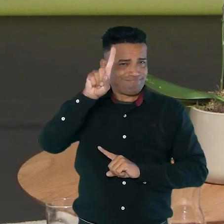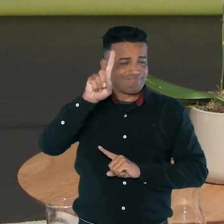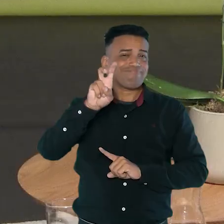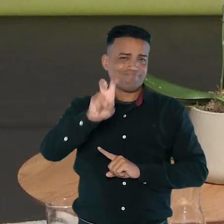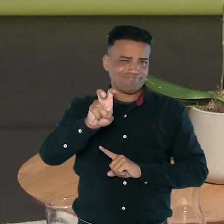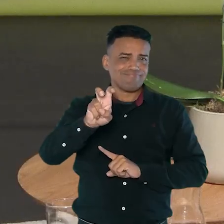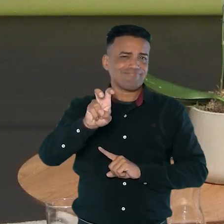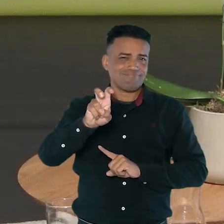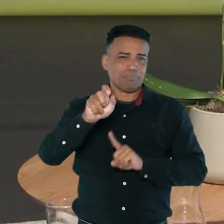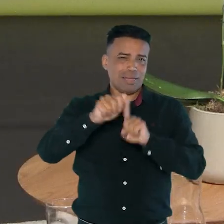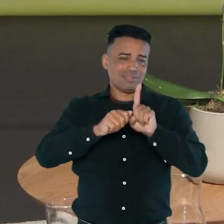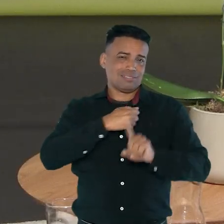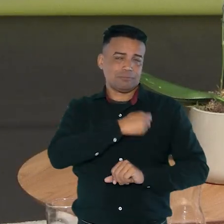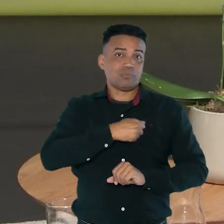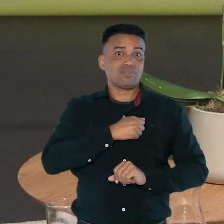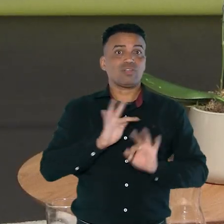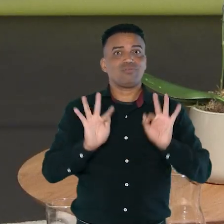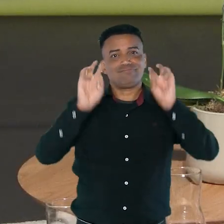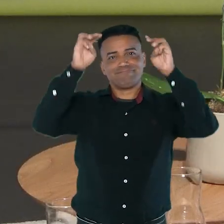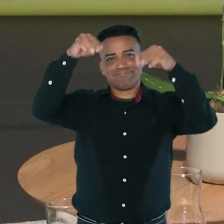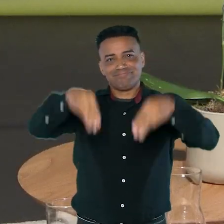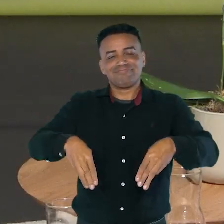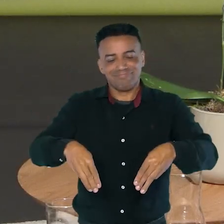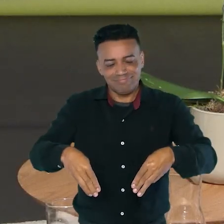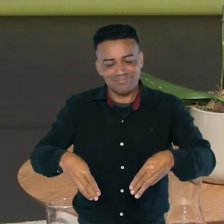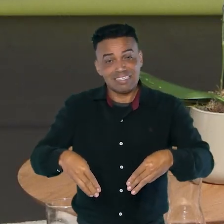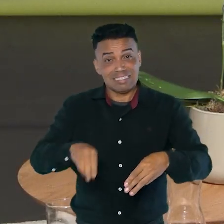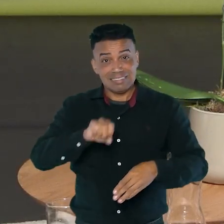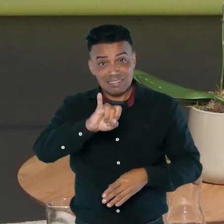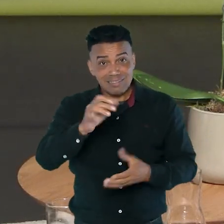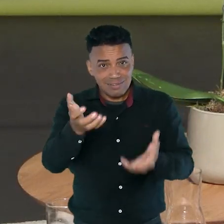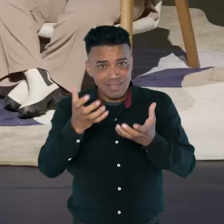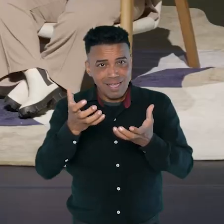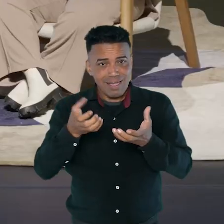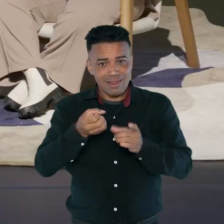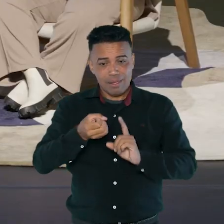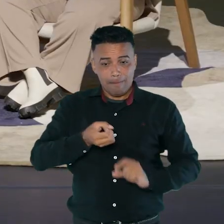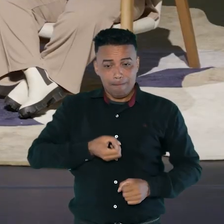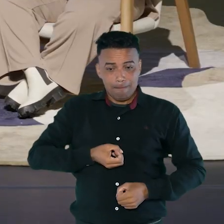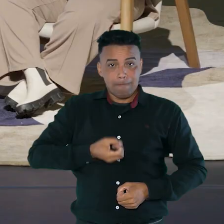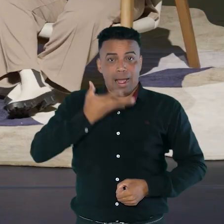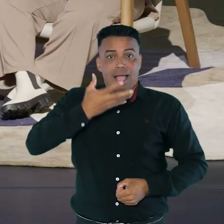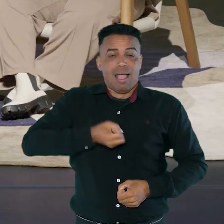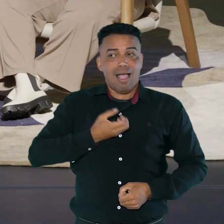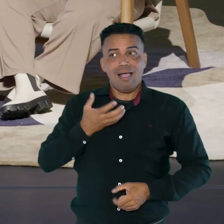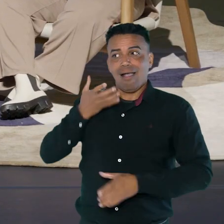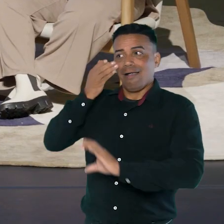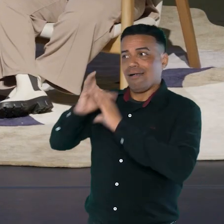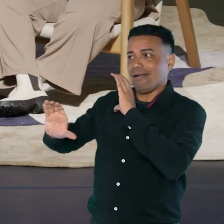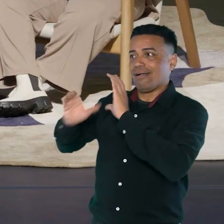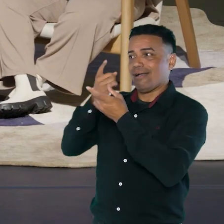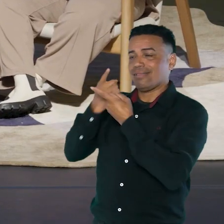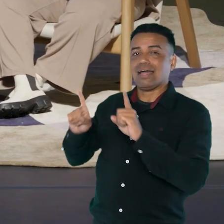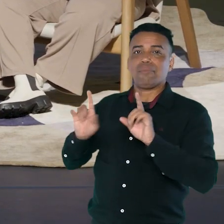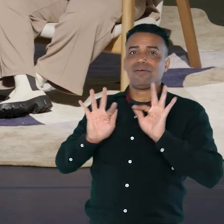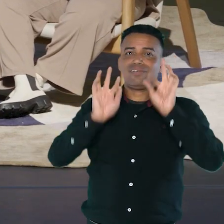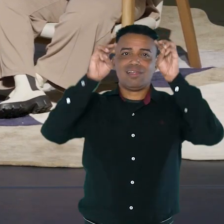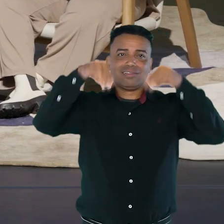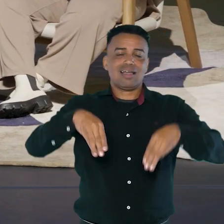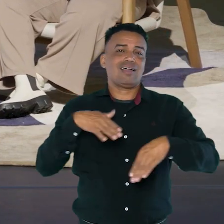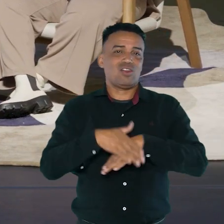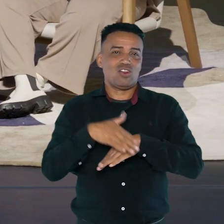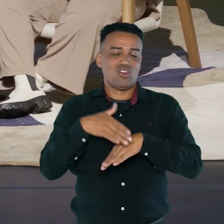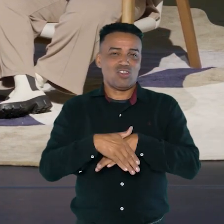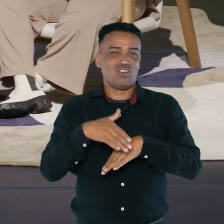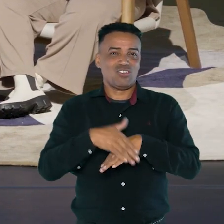também. E é isso, a gente está encerrando. Se vocês quiserem declamar, cantar mais uma vez, para a gente encerrar essa noite.